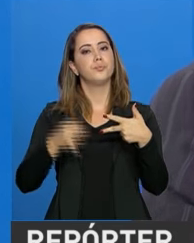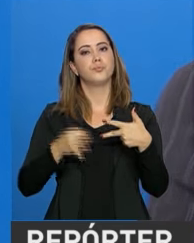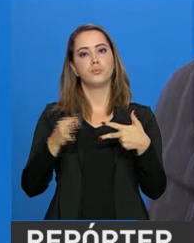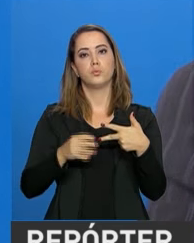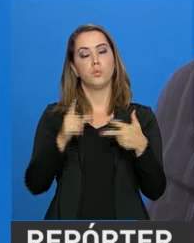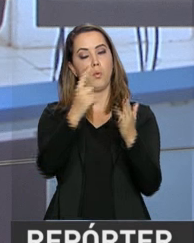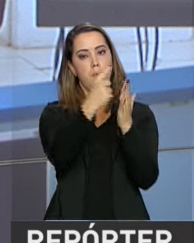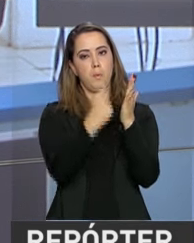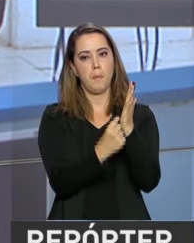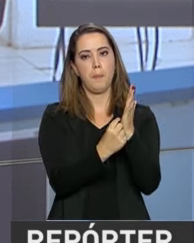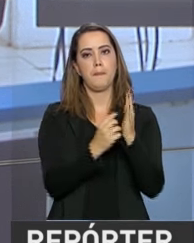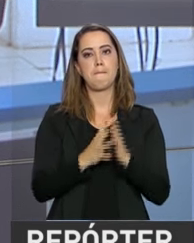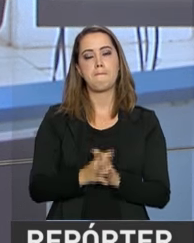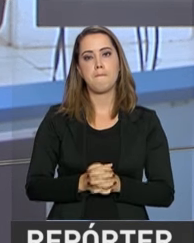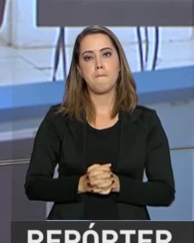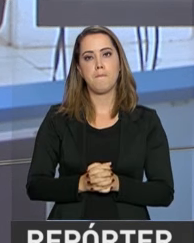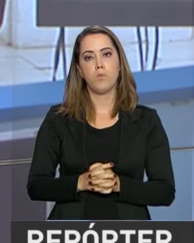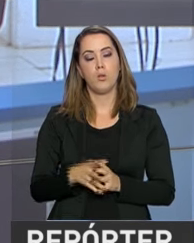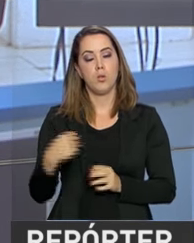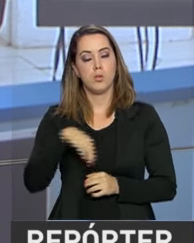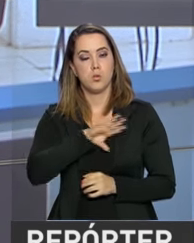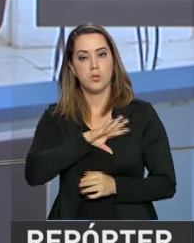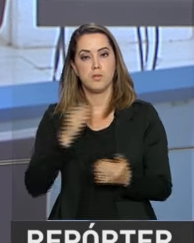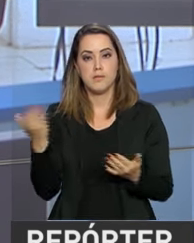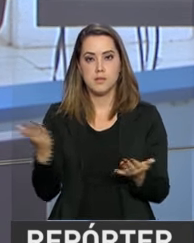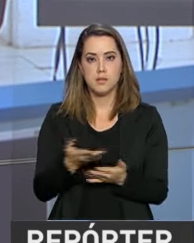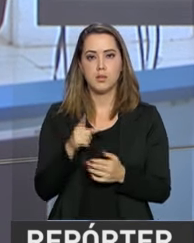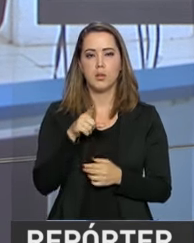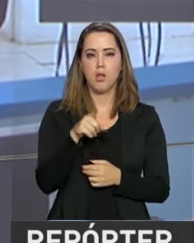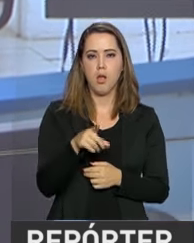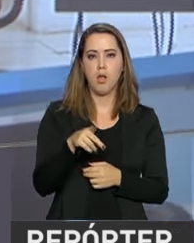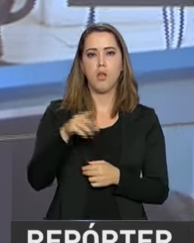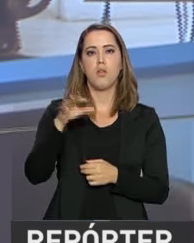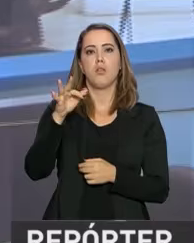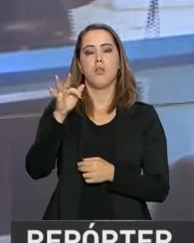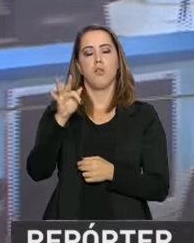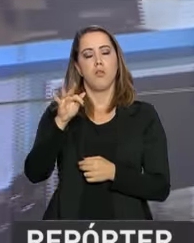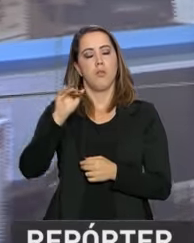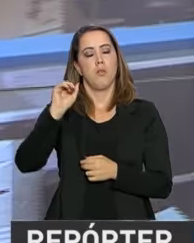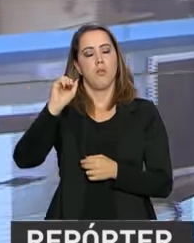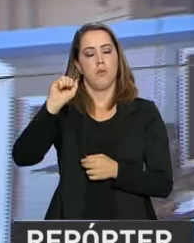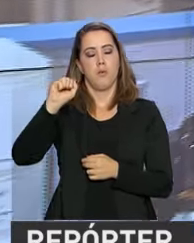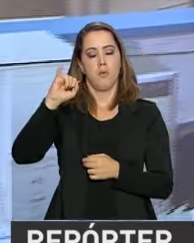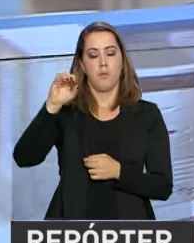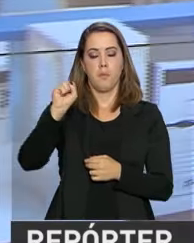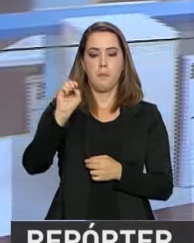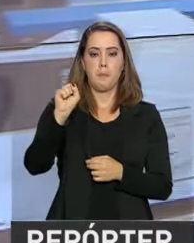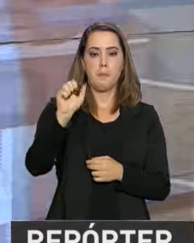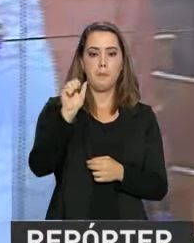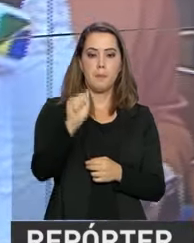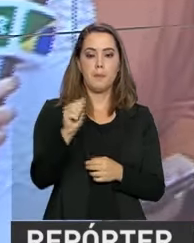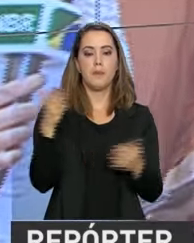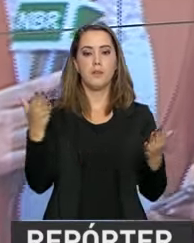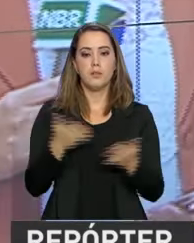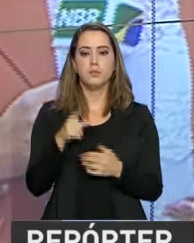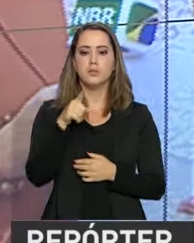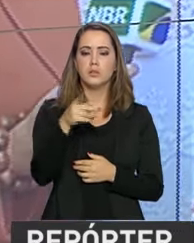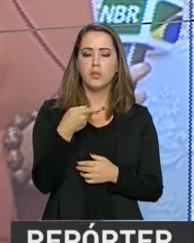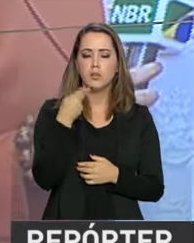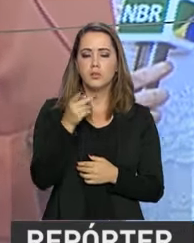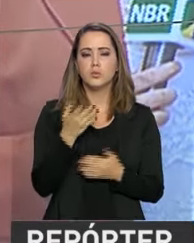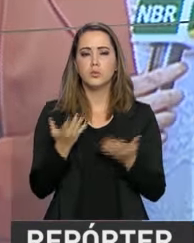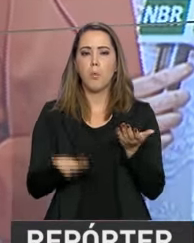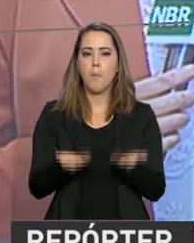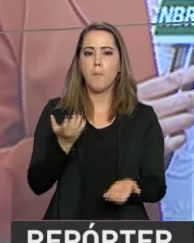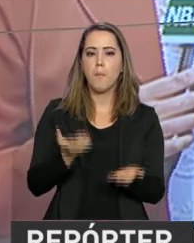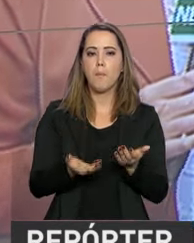fiscal". Vamos agora ao vivo conversar com Taísa Dias que está no Ministério das Cidades, onde foi divulgado um balanço das